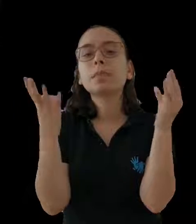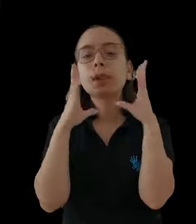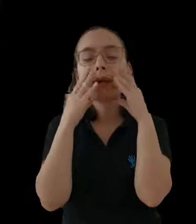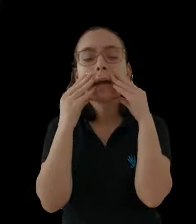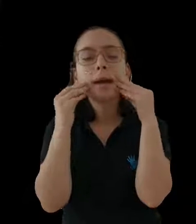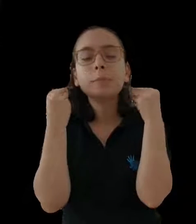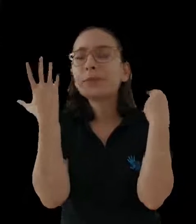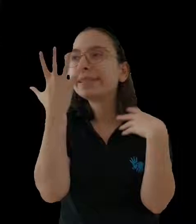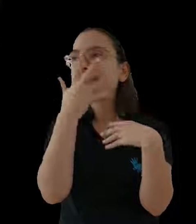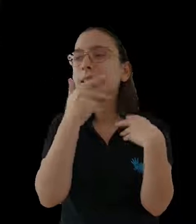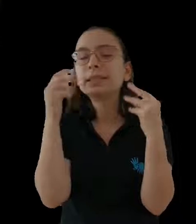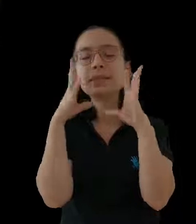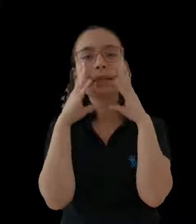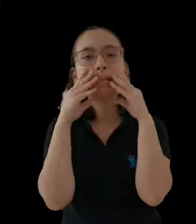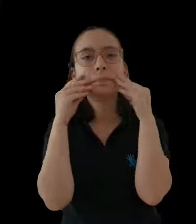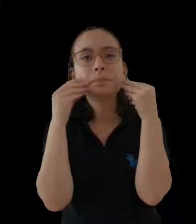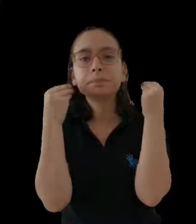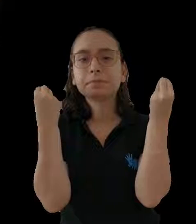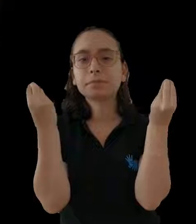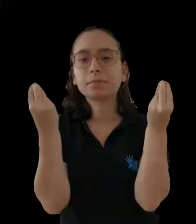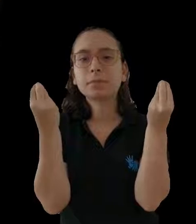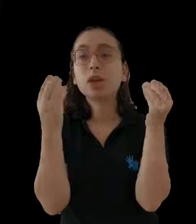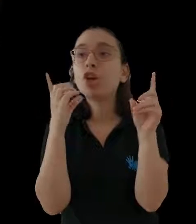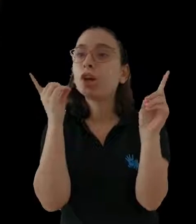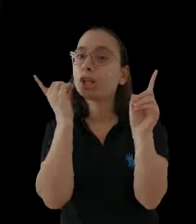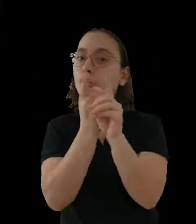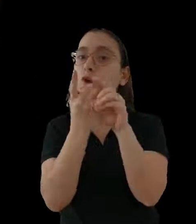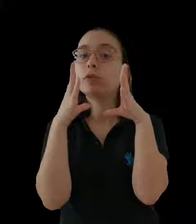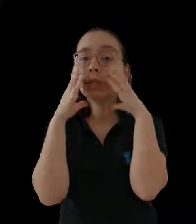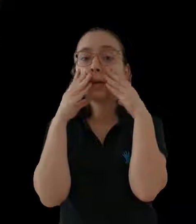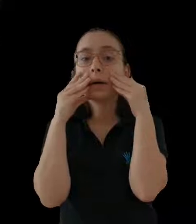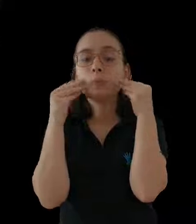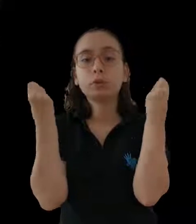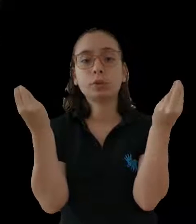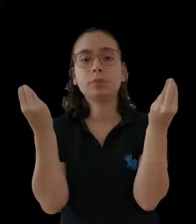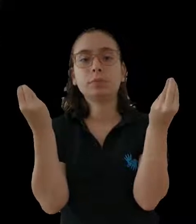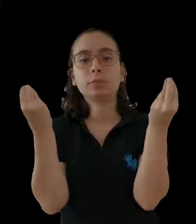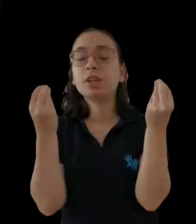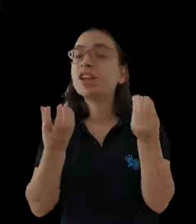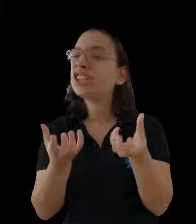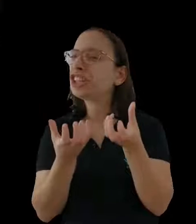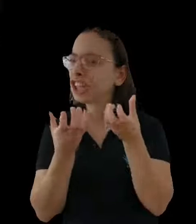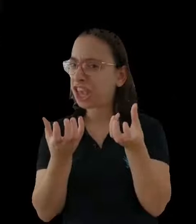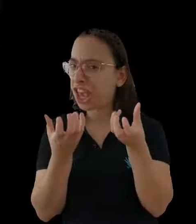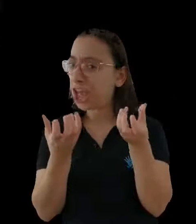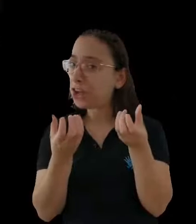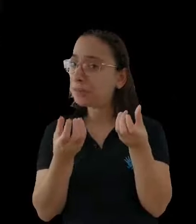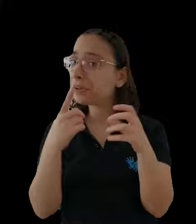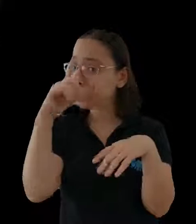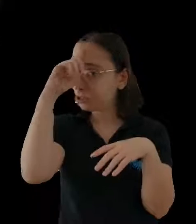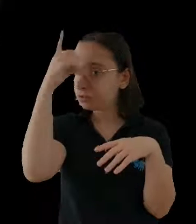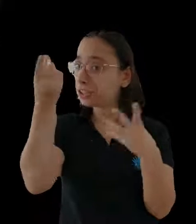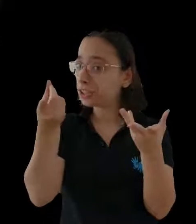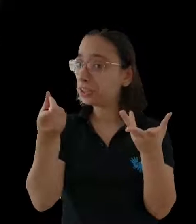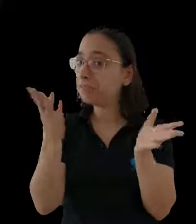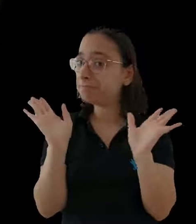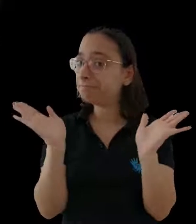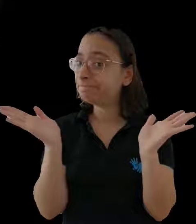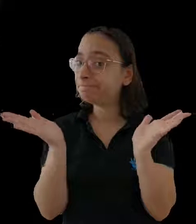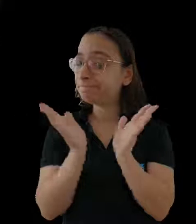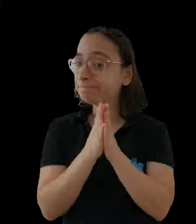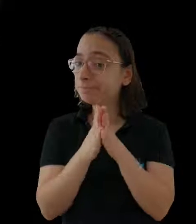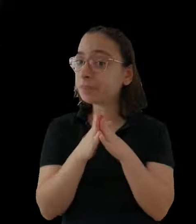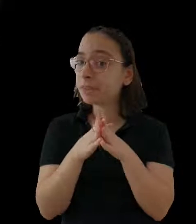Ó, a raposa tá linda, né? Ele encontra com a raposa e a raposa quer, adivinha,